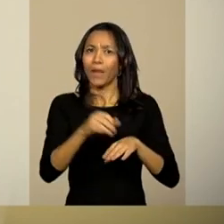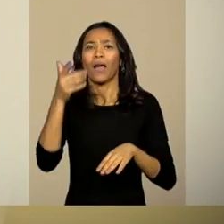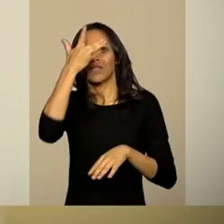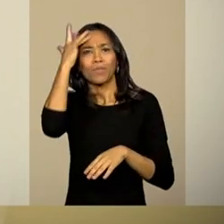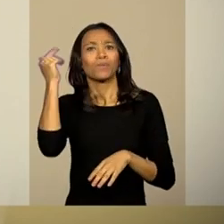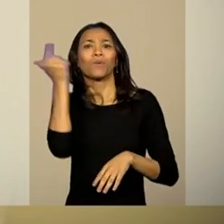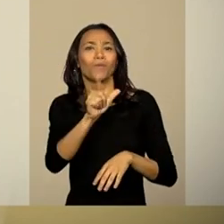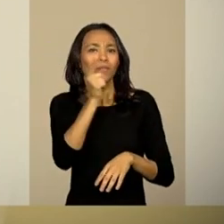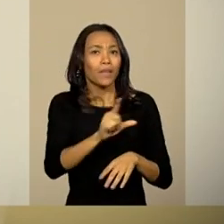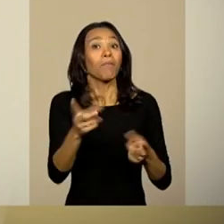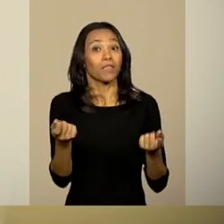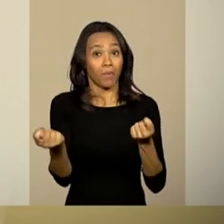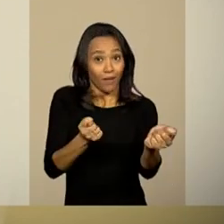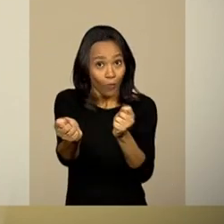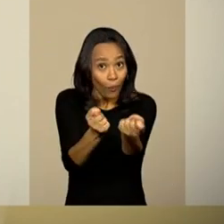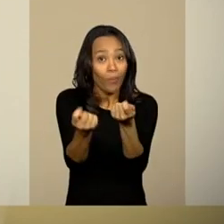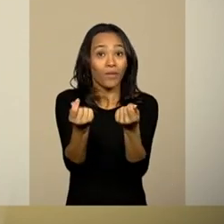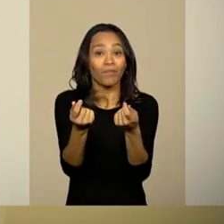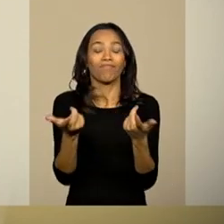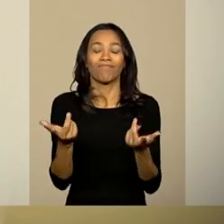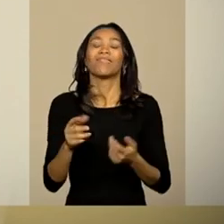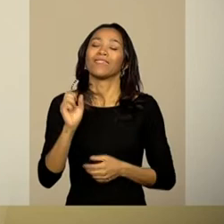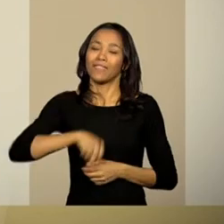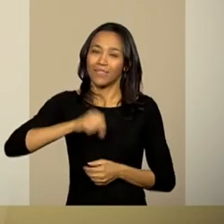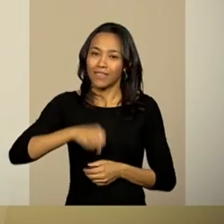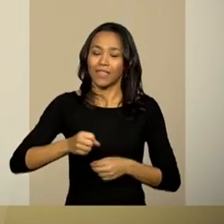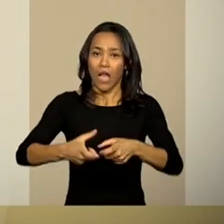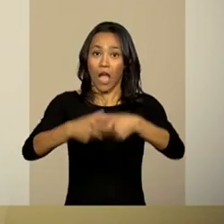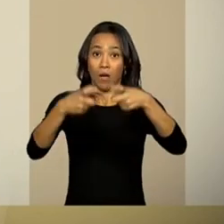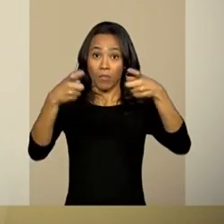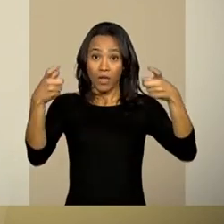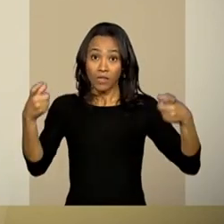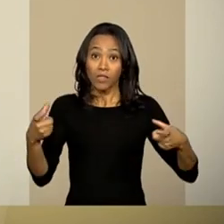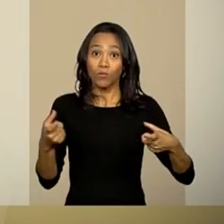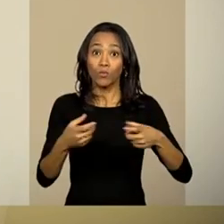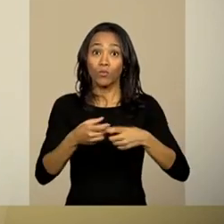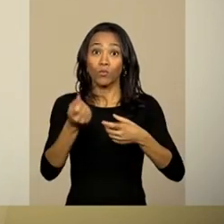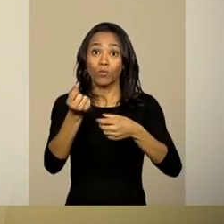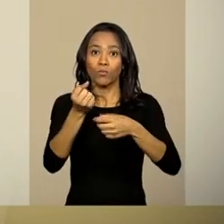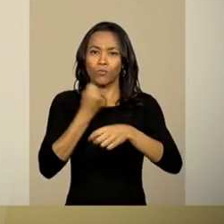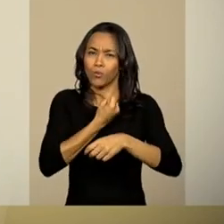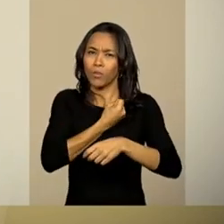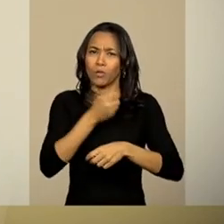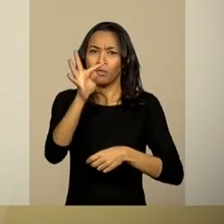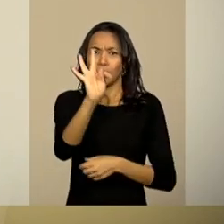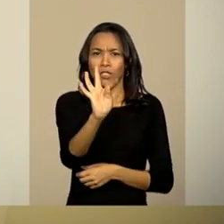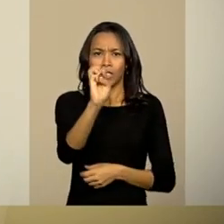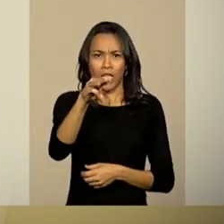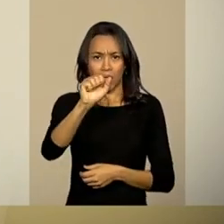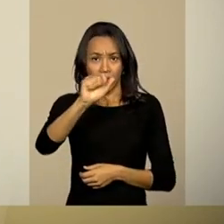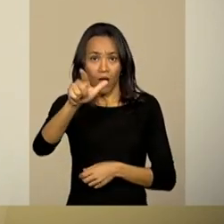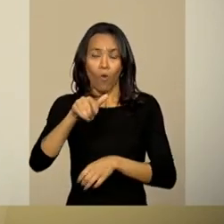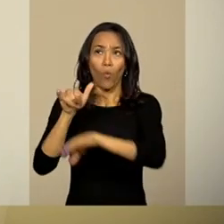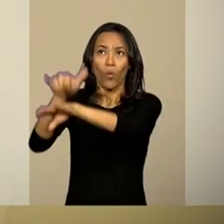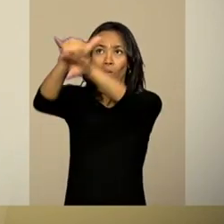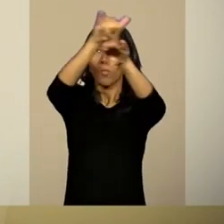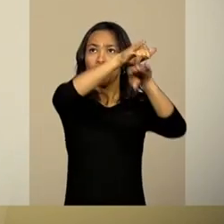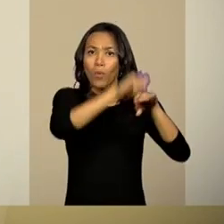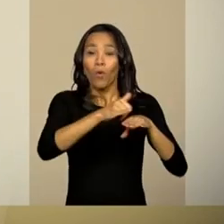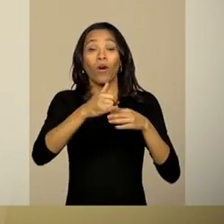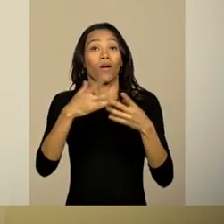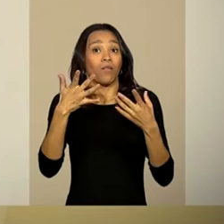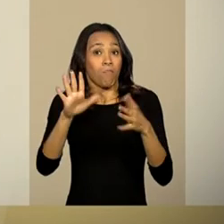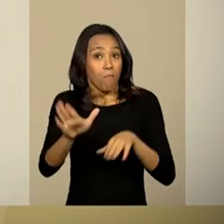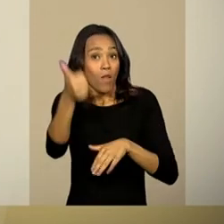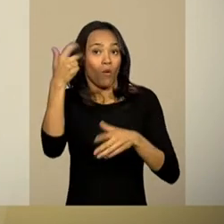a economia, não é mesmo? Exatamente, Luciano. A ampliação do número de terminais estimula o turismo, facilita as viagens de